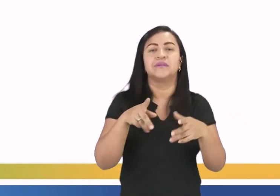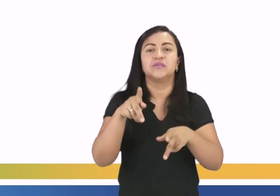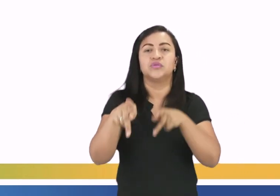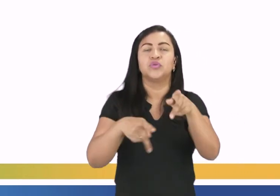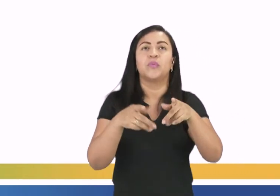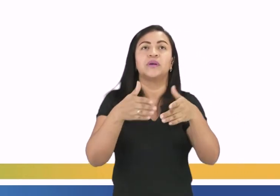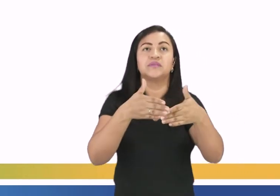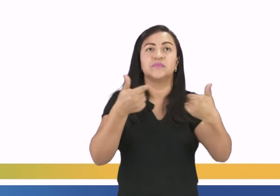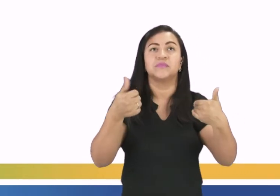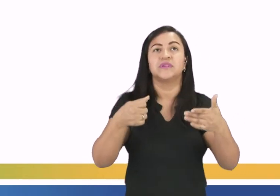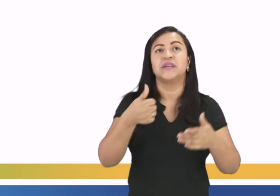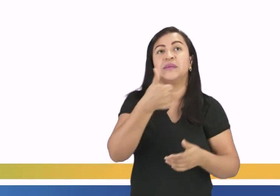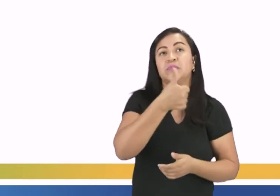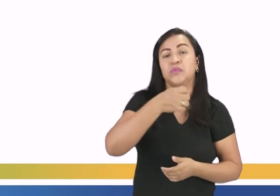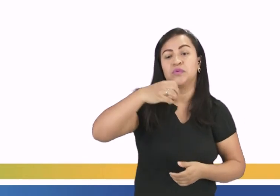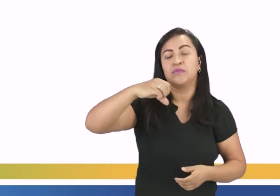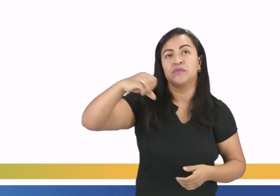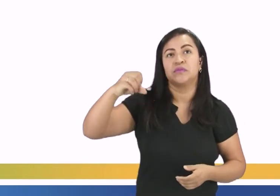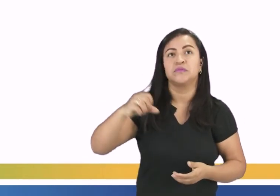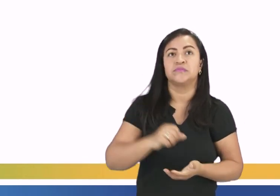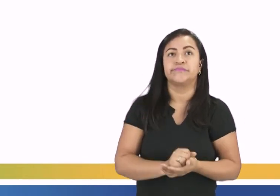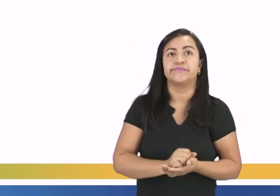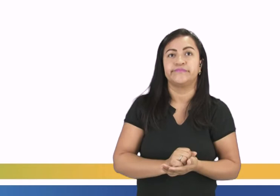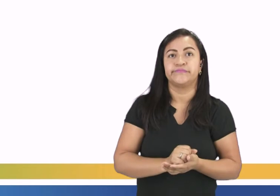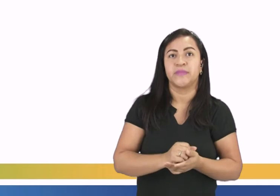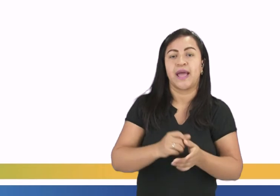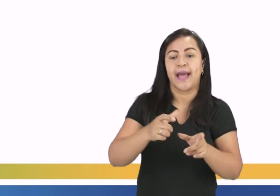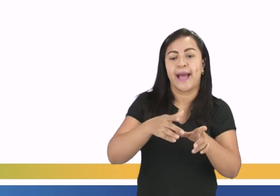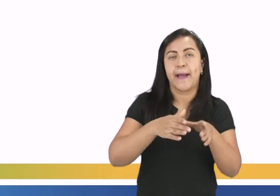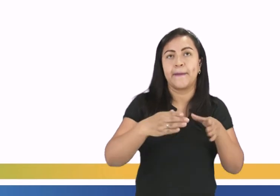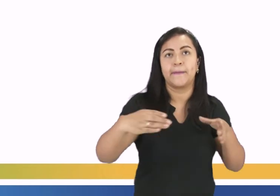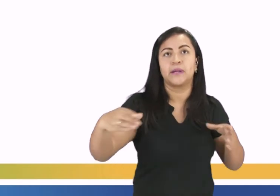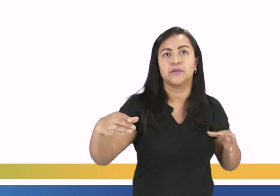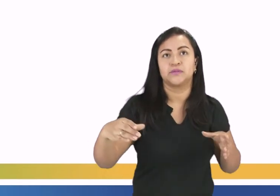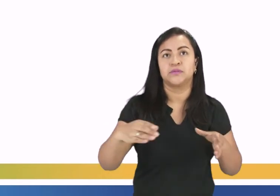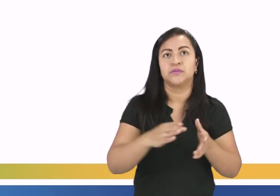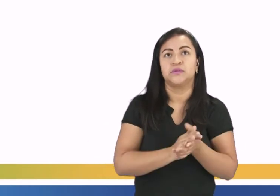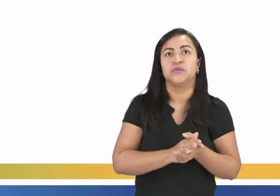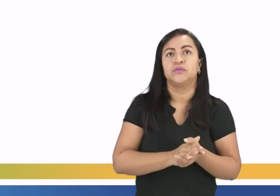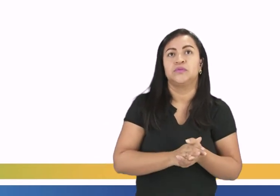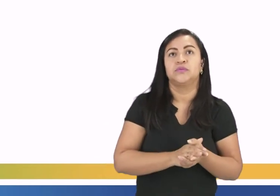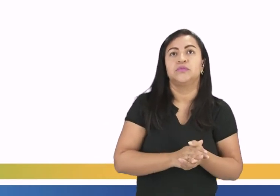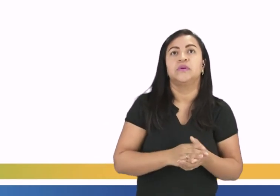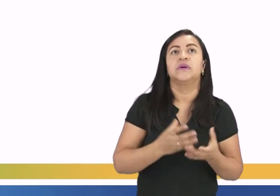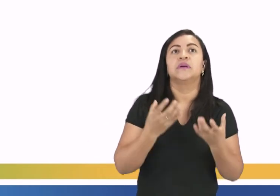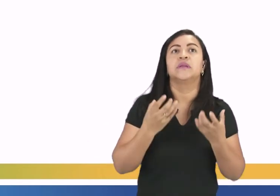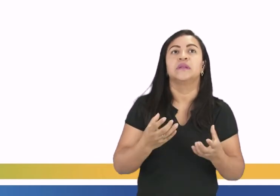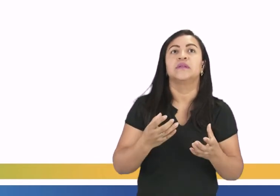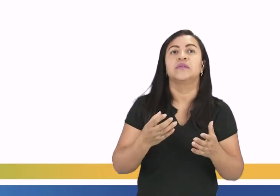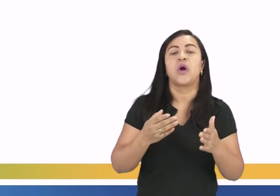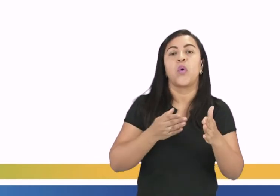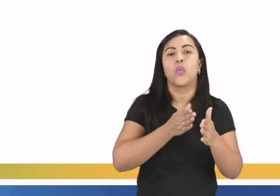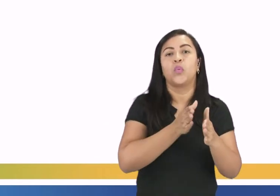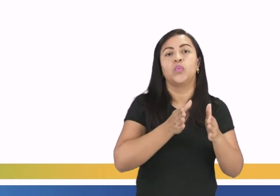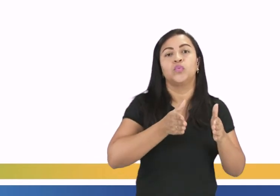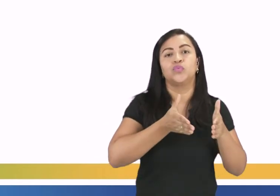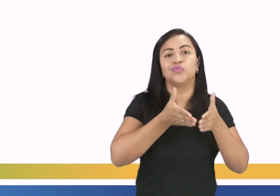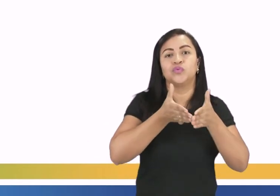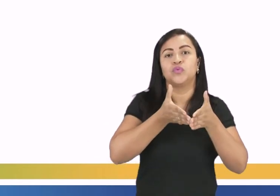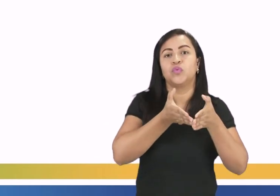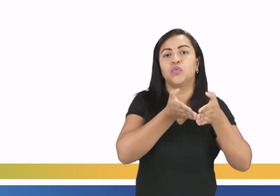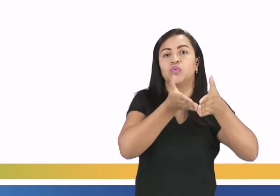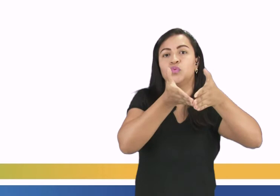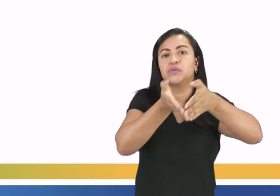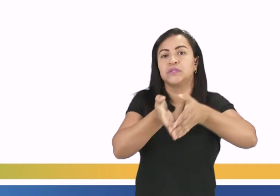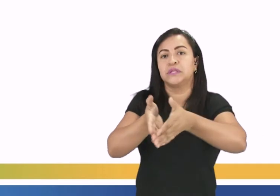atual ampliação do canal visa permitir o tráfego de vários navios de grande